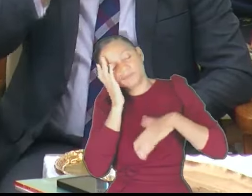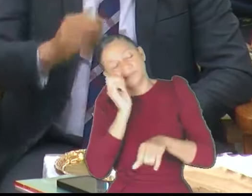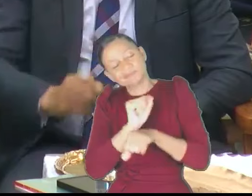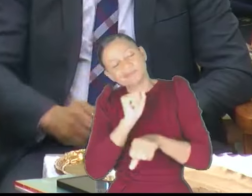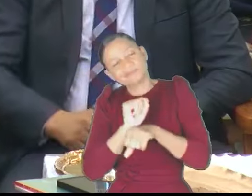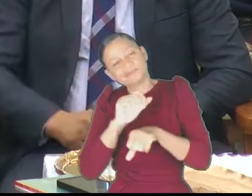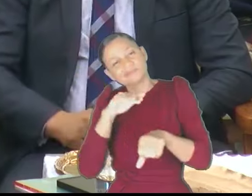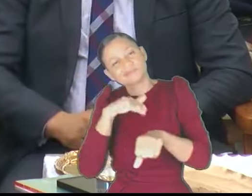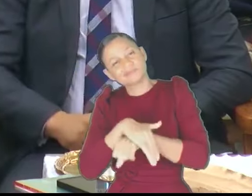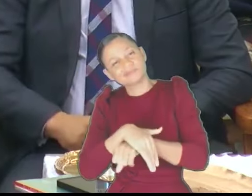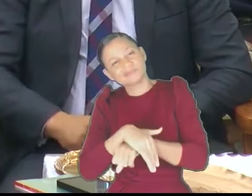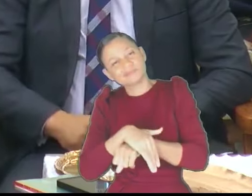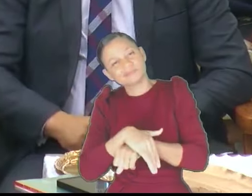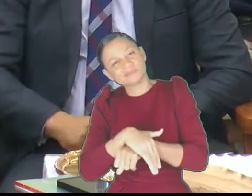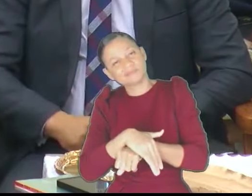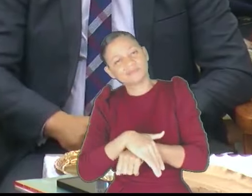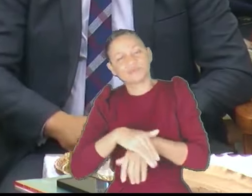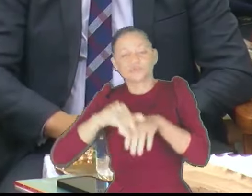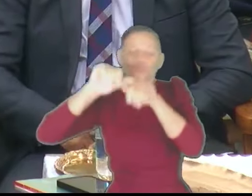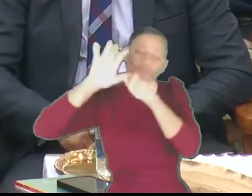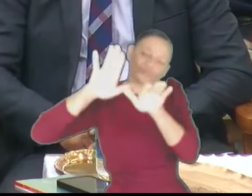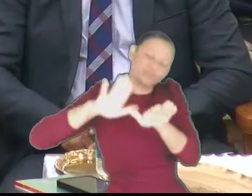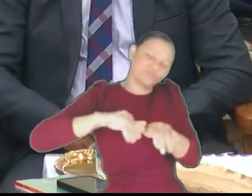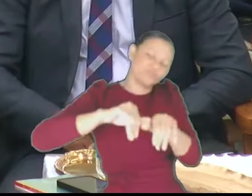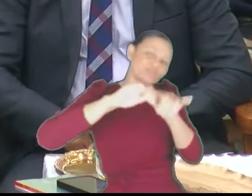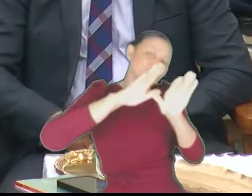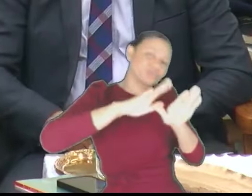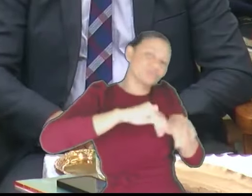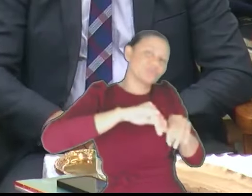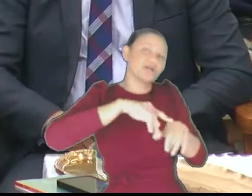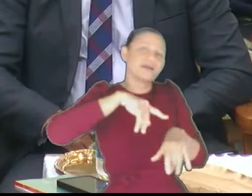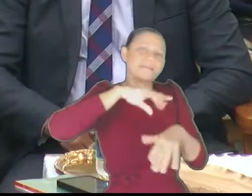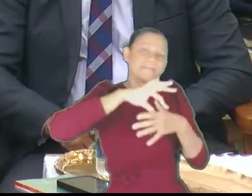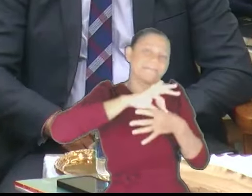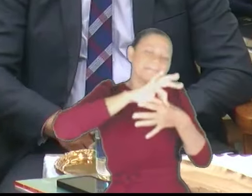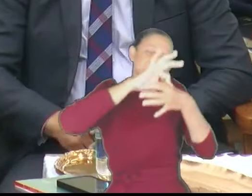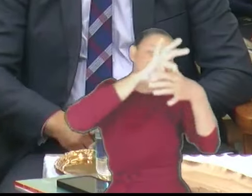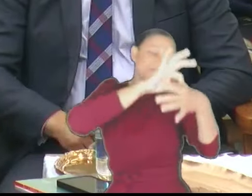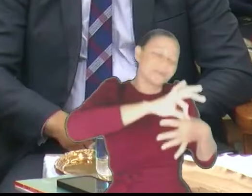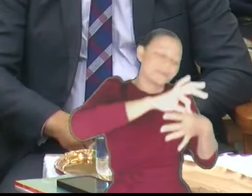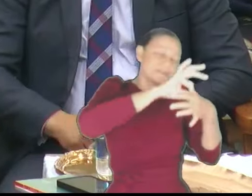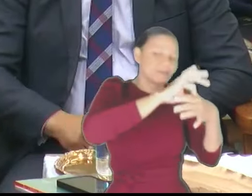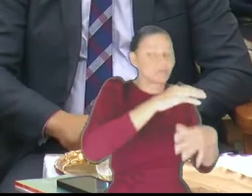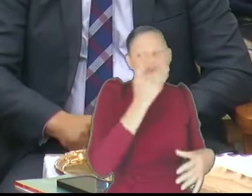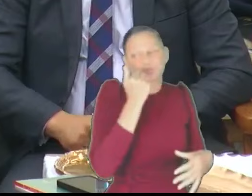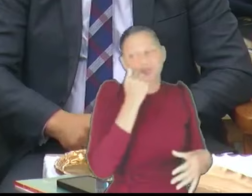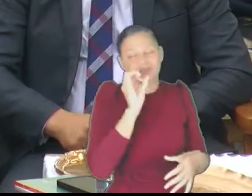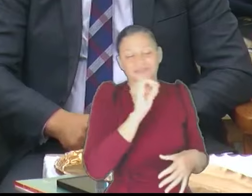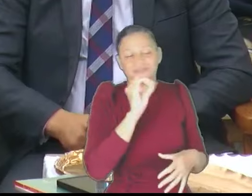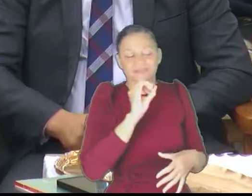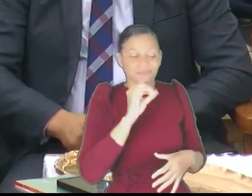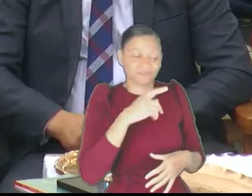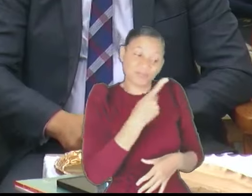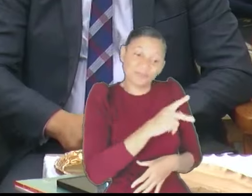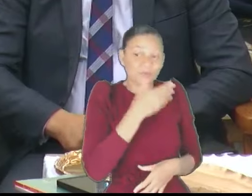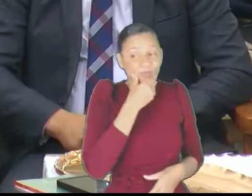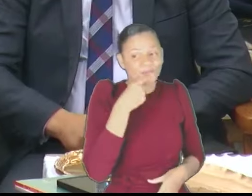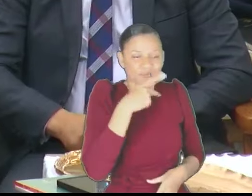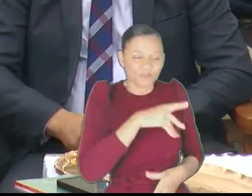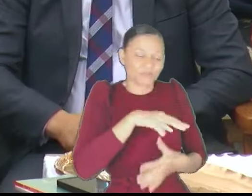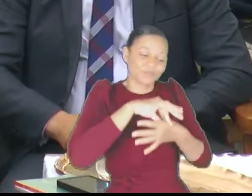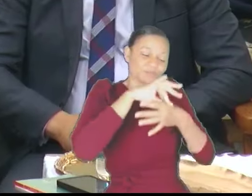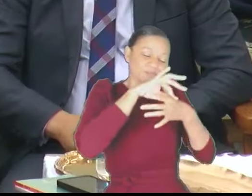noite. Daqui a pouco lá vem os corvos, um com pão no bico, outro com a carne, um olhava para o outro, disse: o que é do profeta ninguém come. O que é do profeta passa